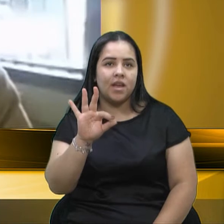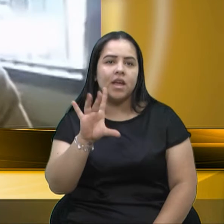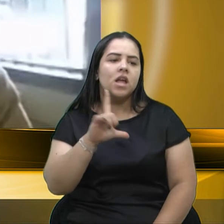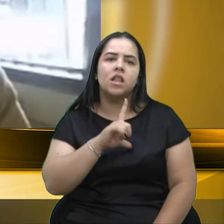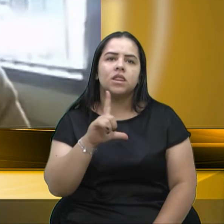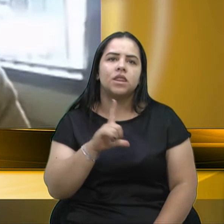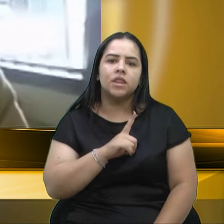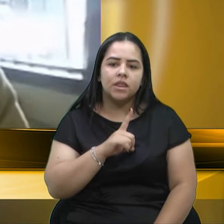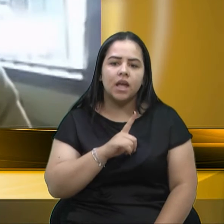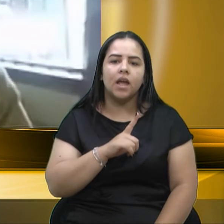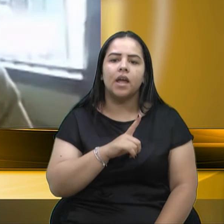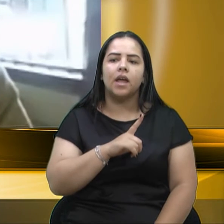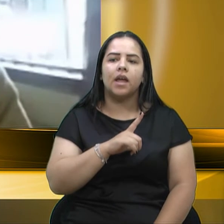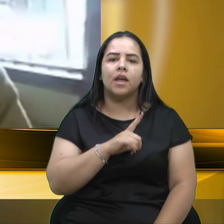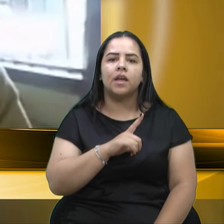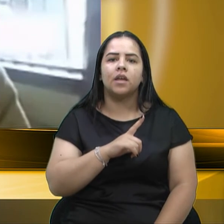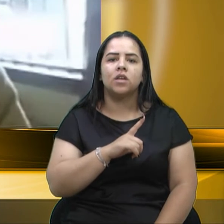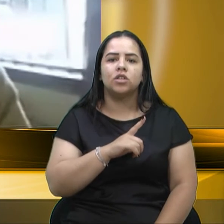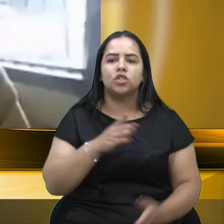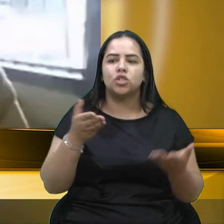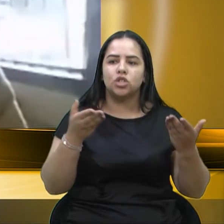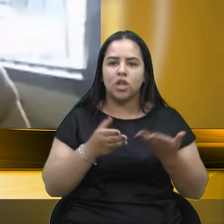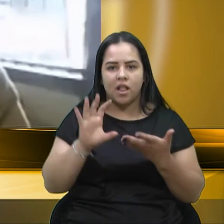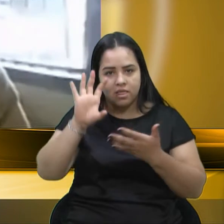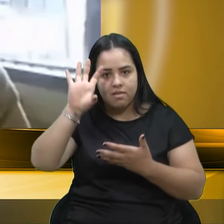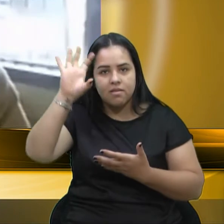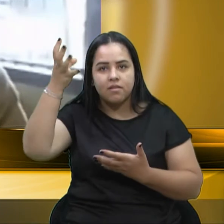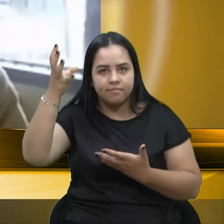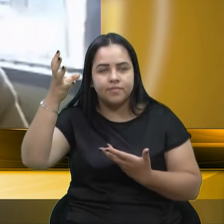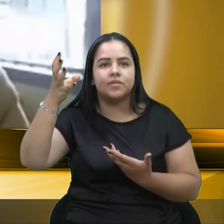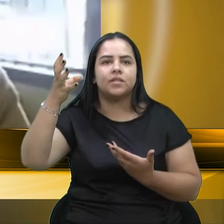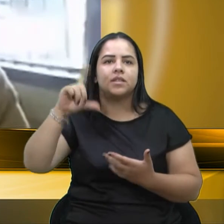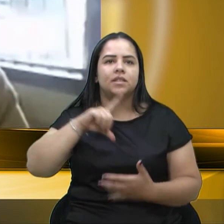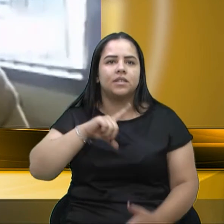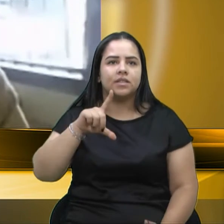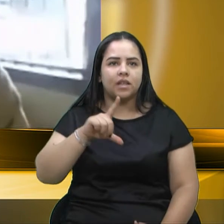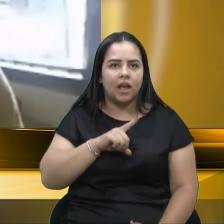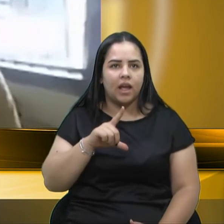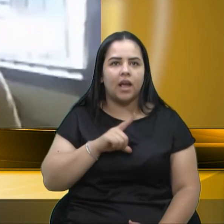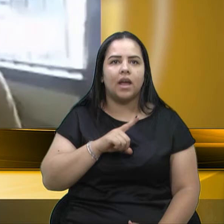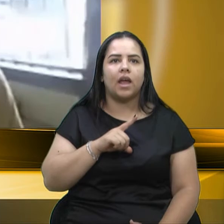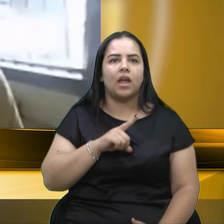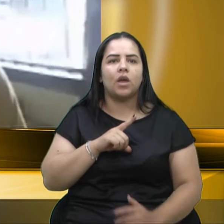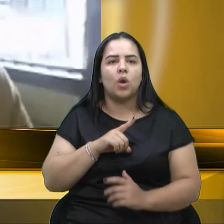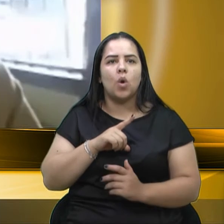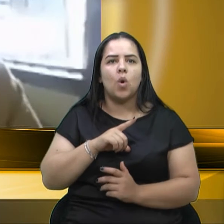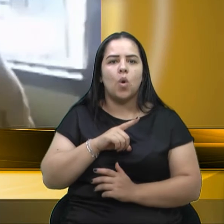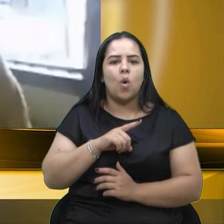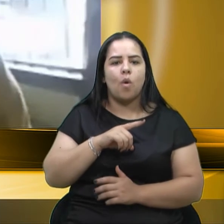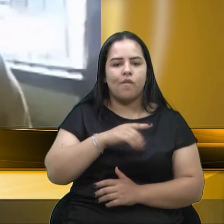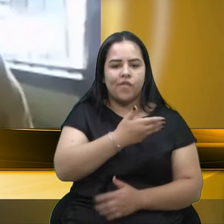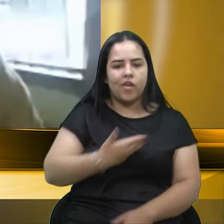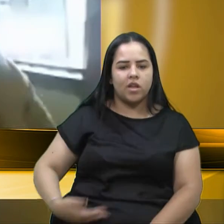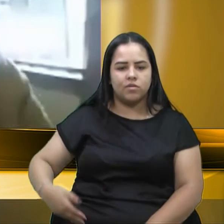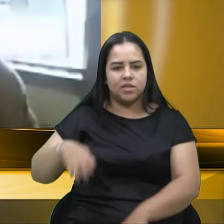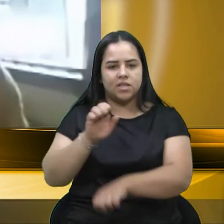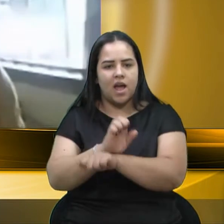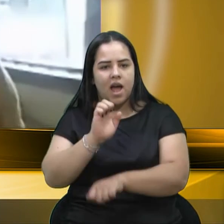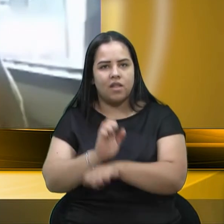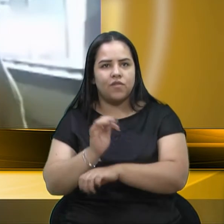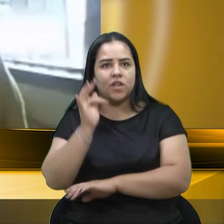são concorrentes. Então, tanto o município, o estado e o governo federal, eles podem atuar. Agora, abrir mão e deixar o